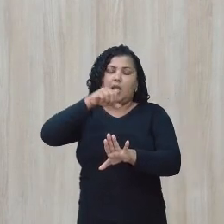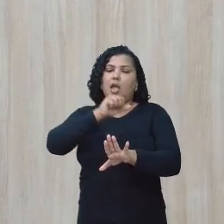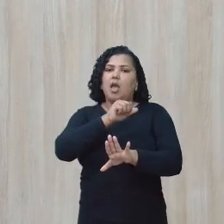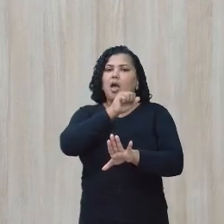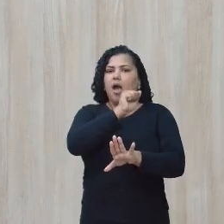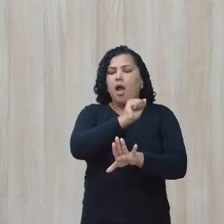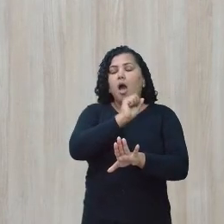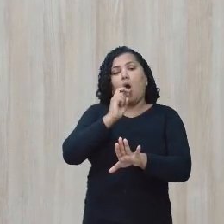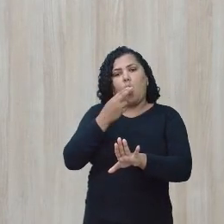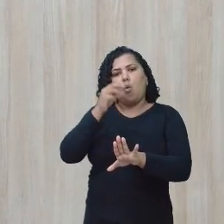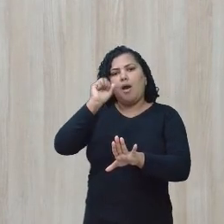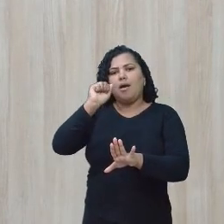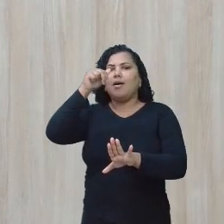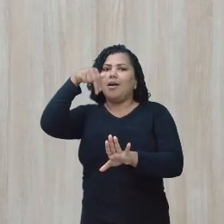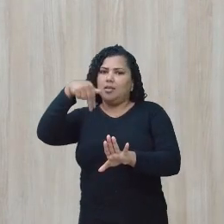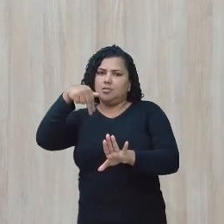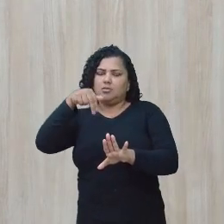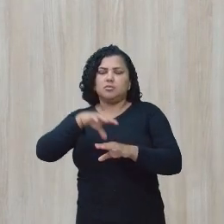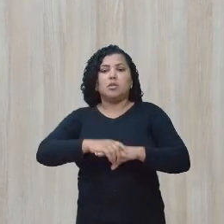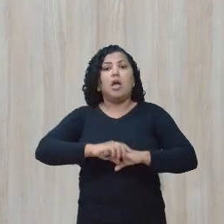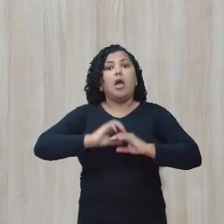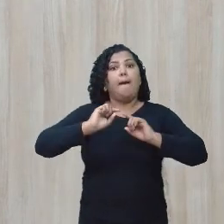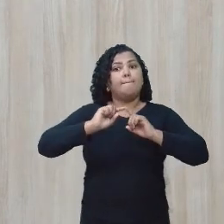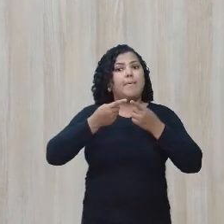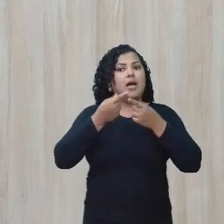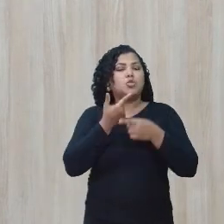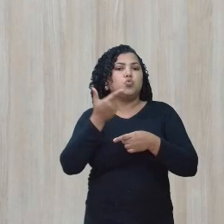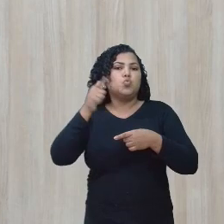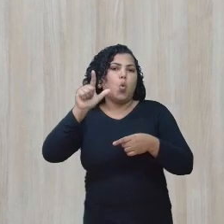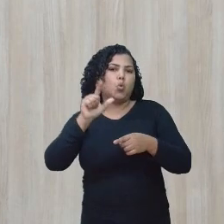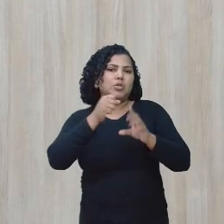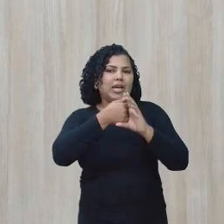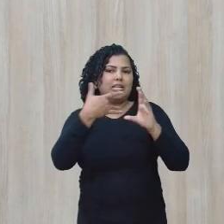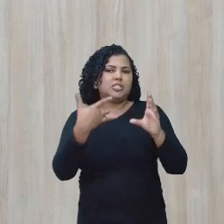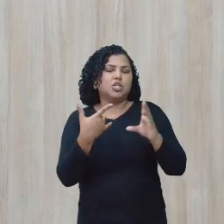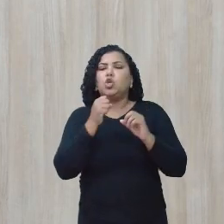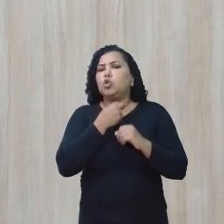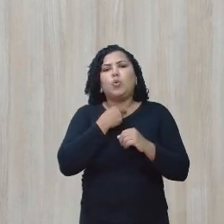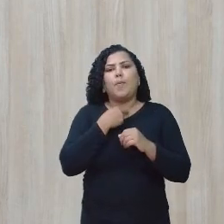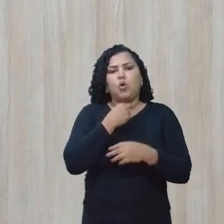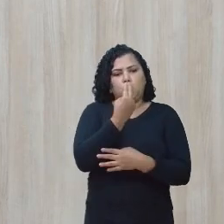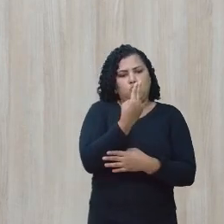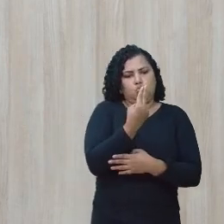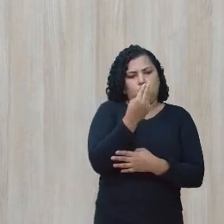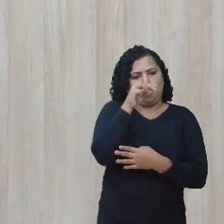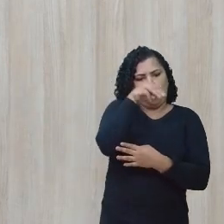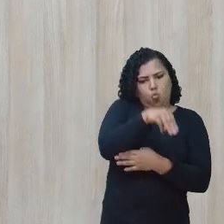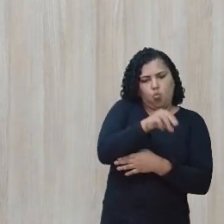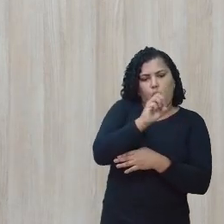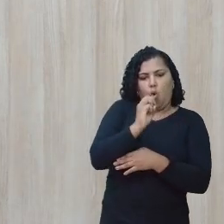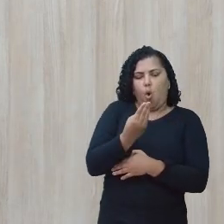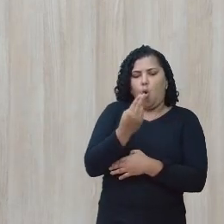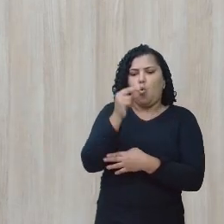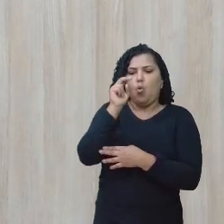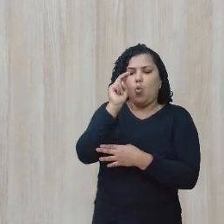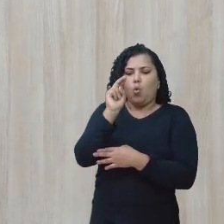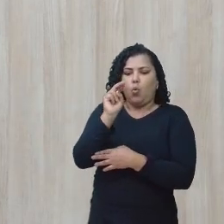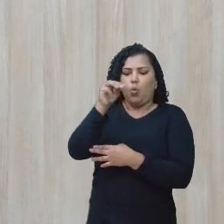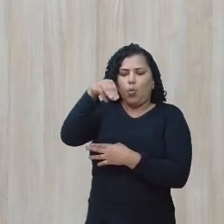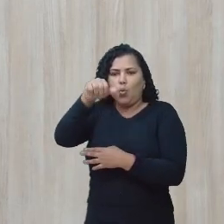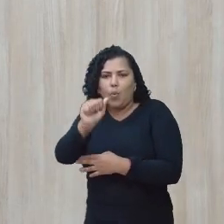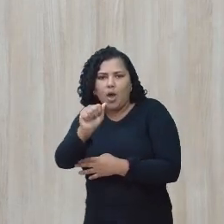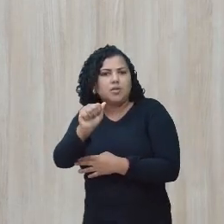Que eu acabei de falar. Com não contáveis, você não vai usar um ou uma, porque você não está contando, não é contável. Você vai